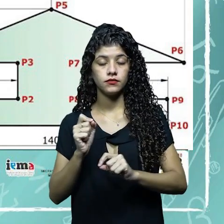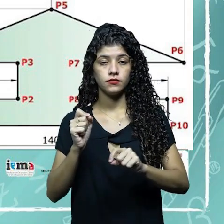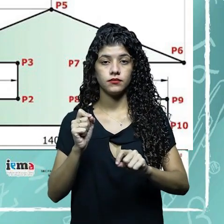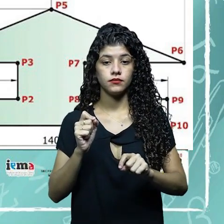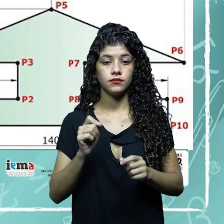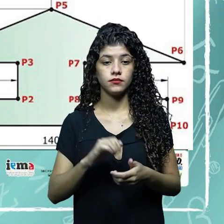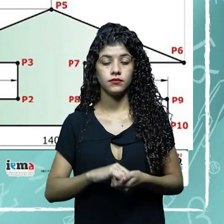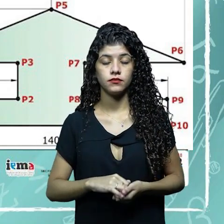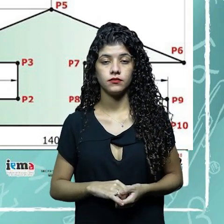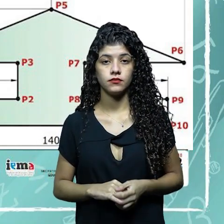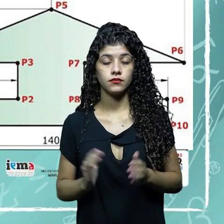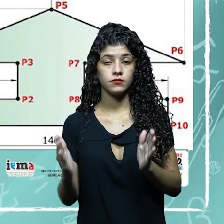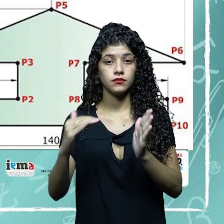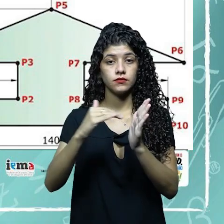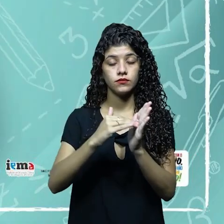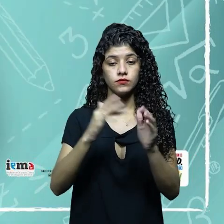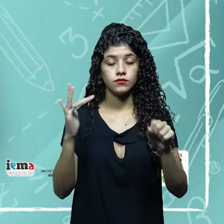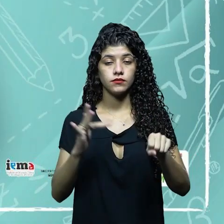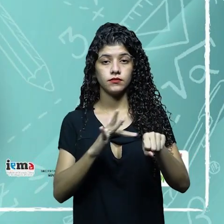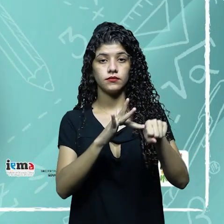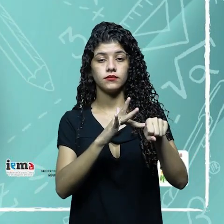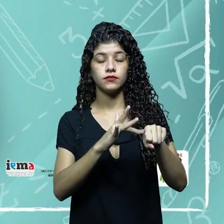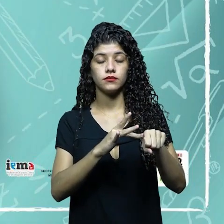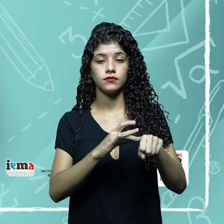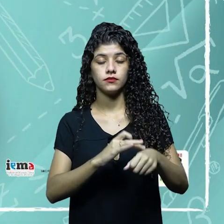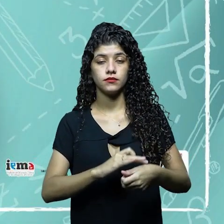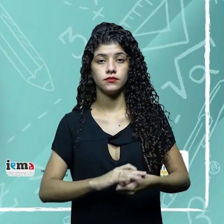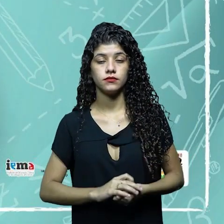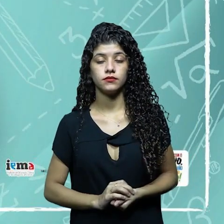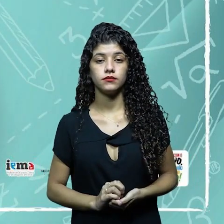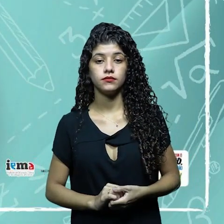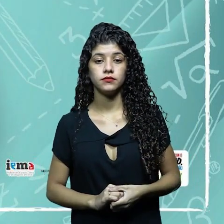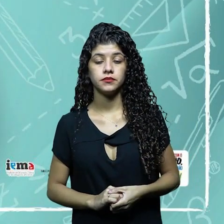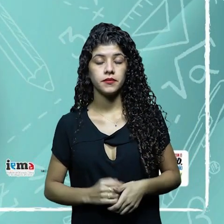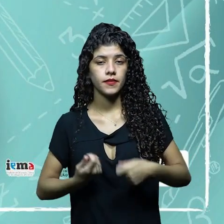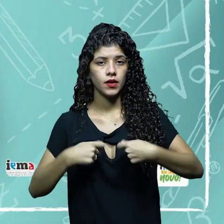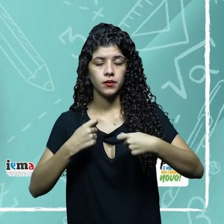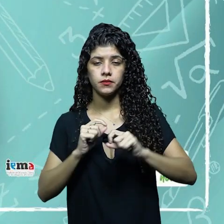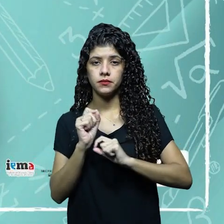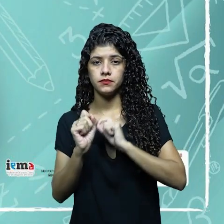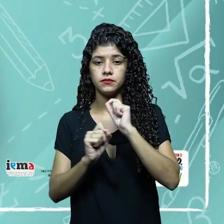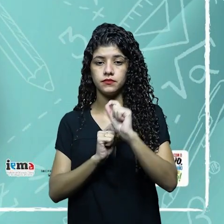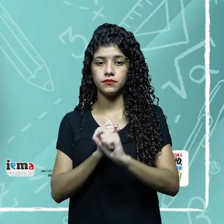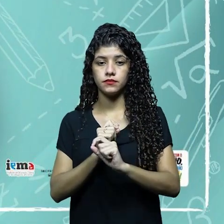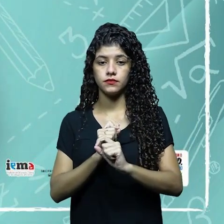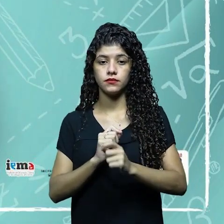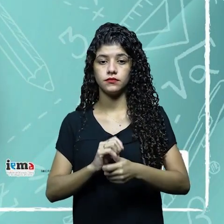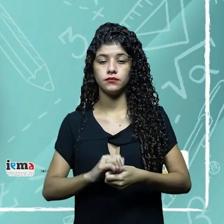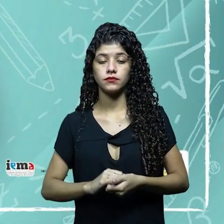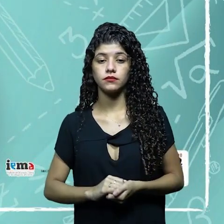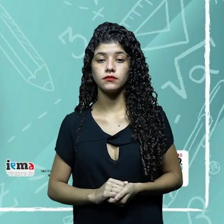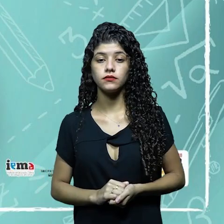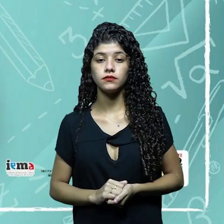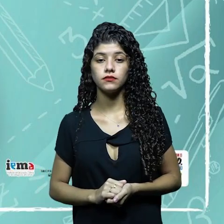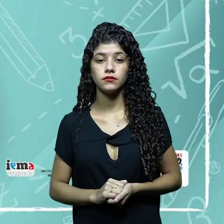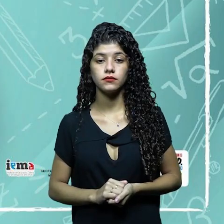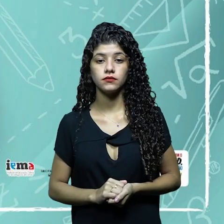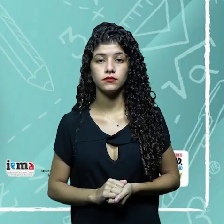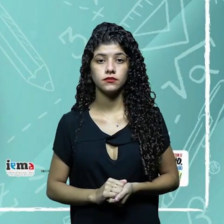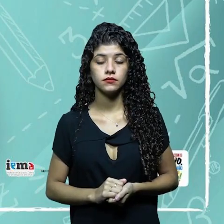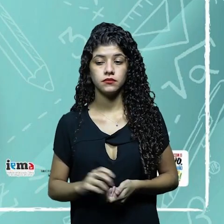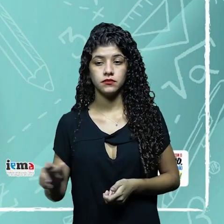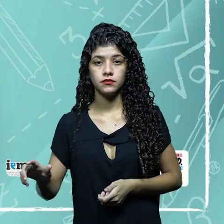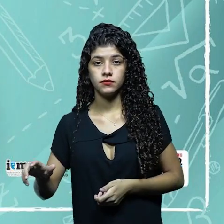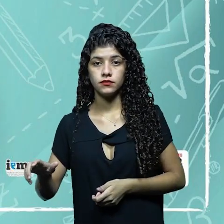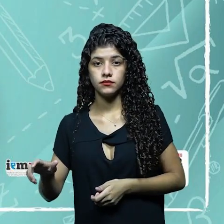último ponto clicado, tá? Eu não preciso tirar o mouse, eu não